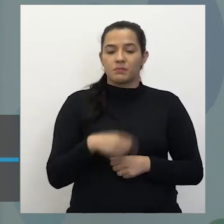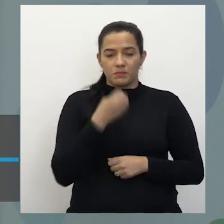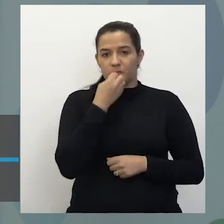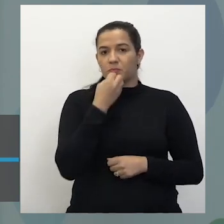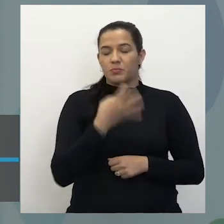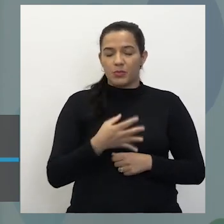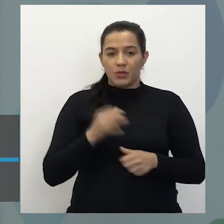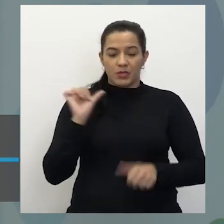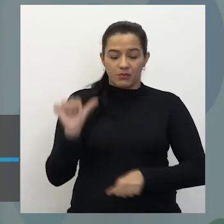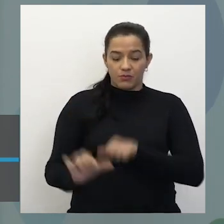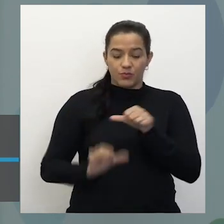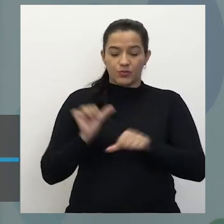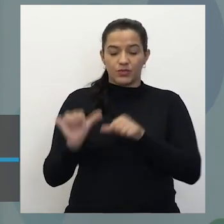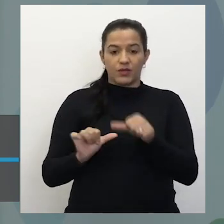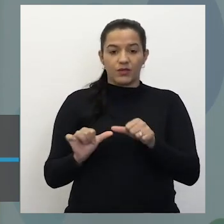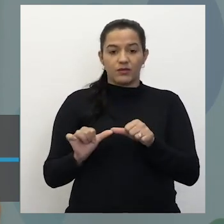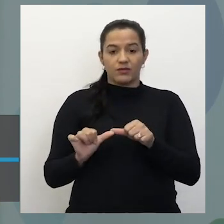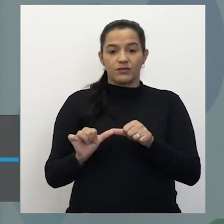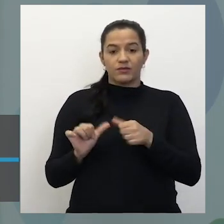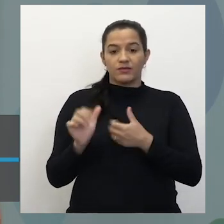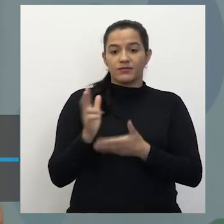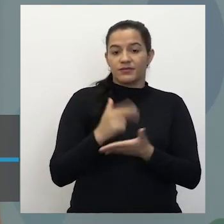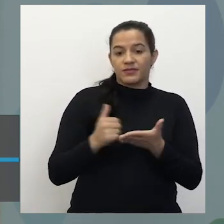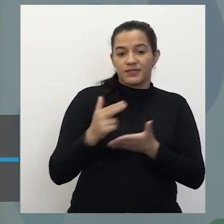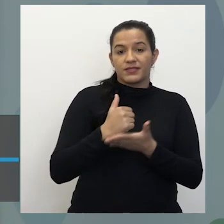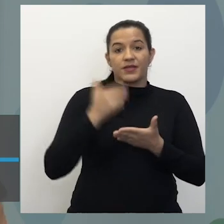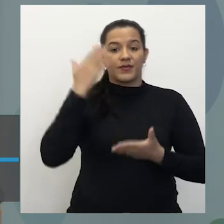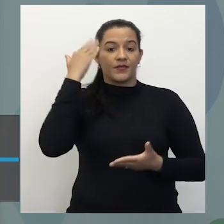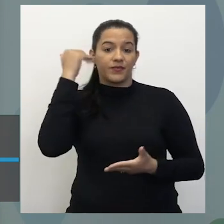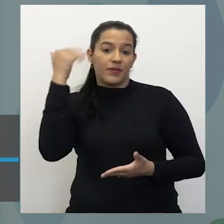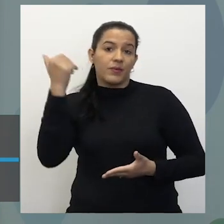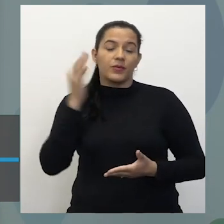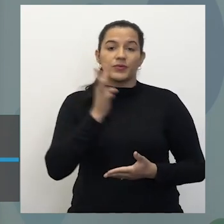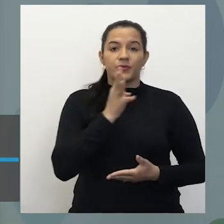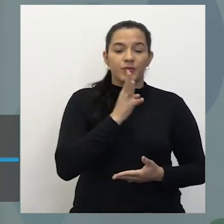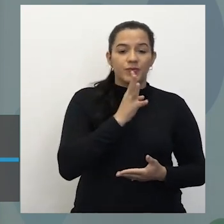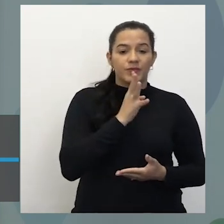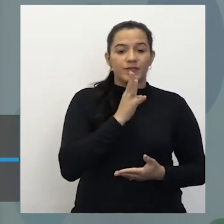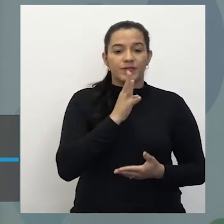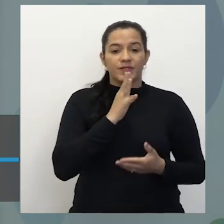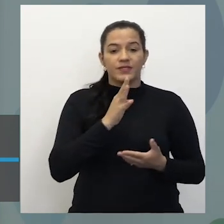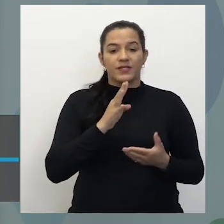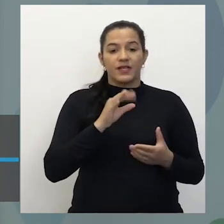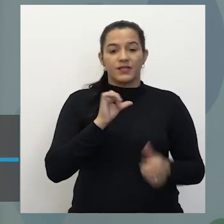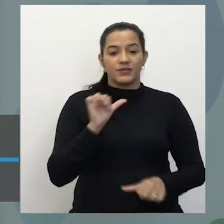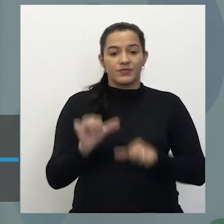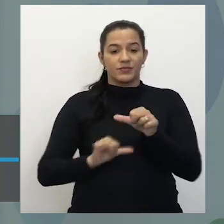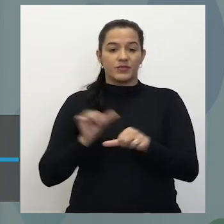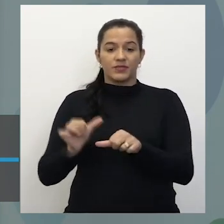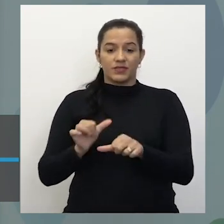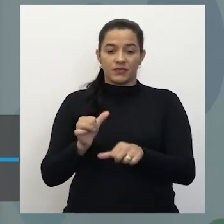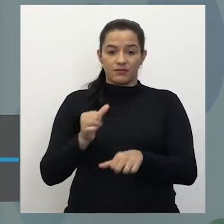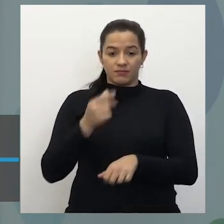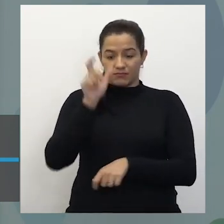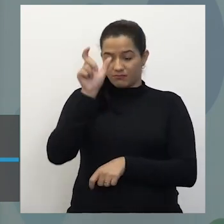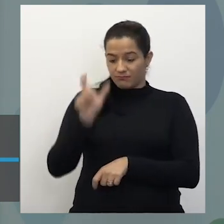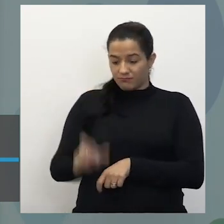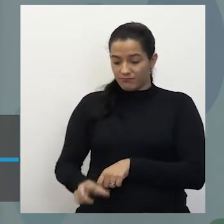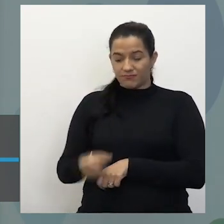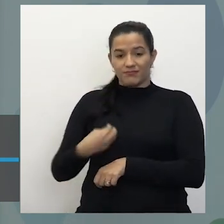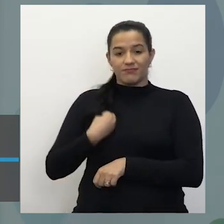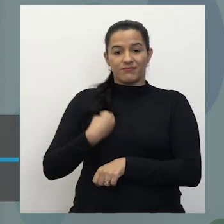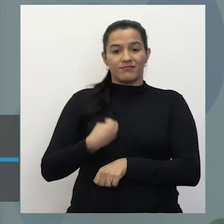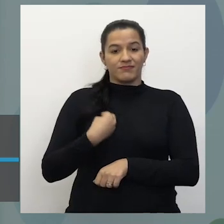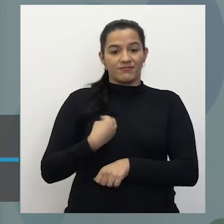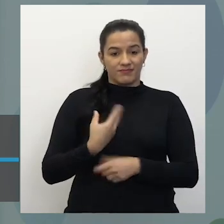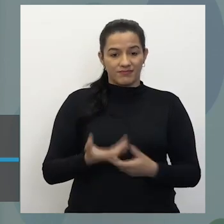que é transformar personagens que são tão famosos, conhecidos, em pessoas reais, né? Reais,